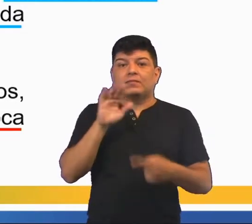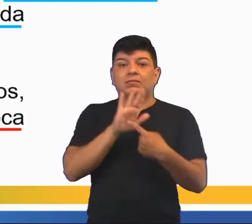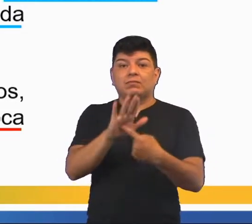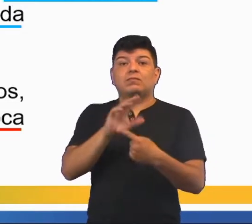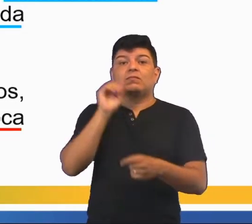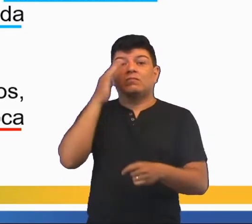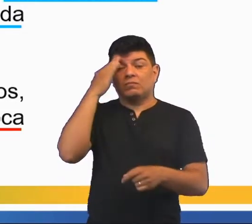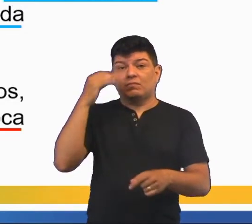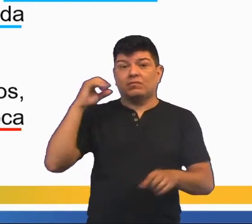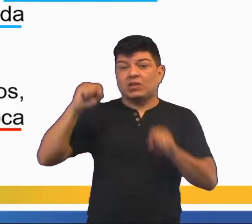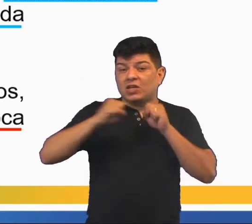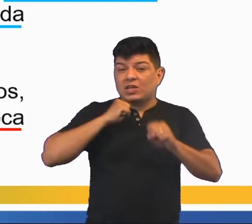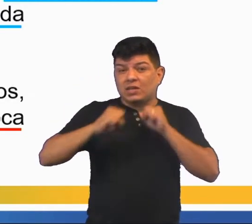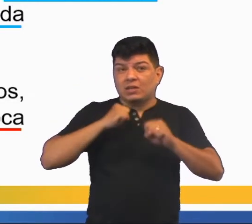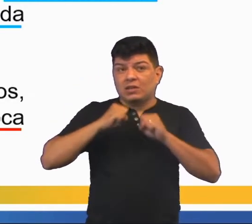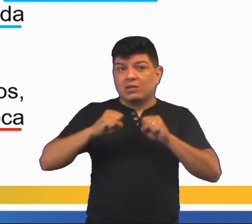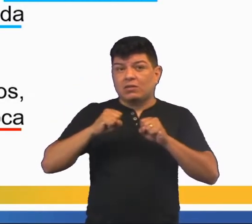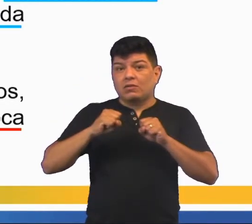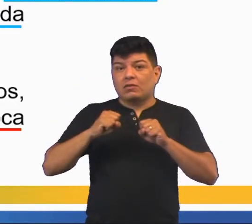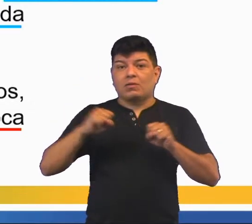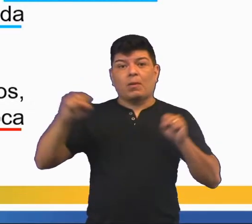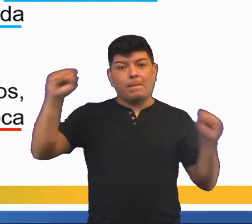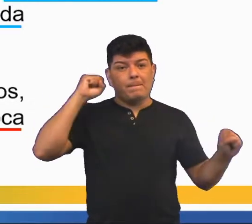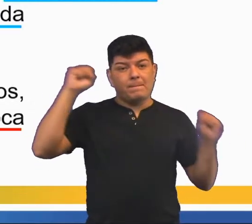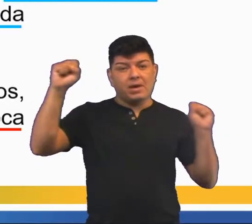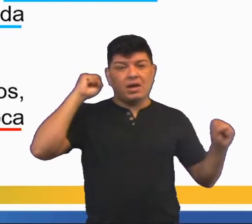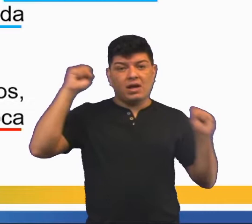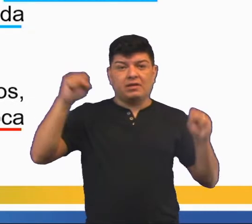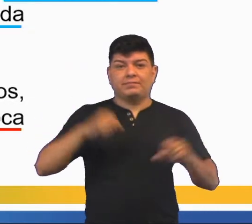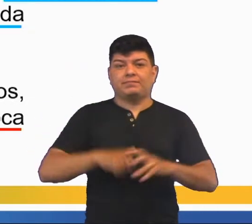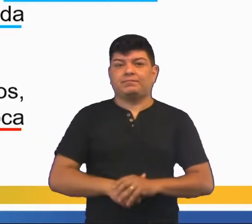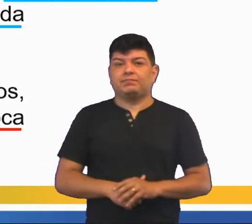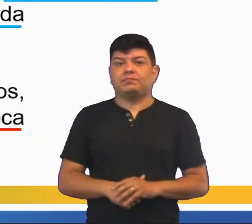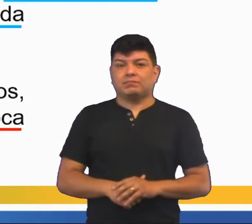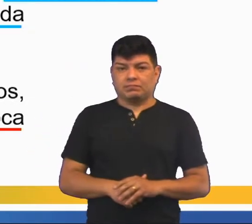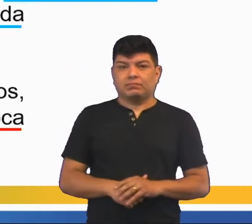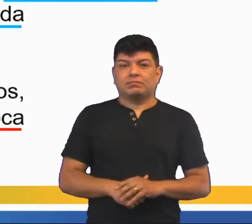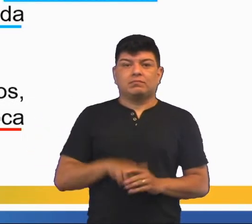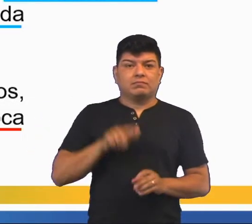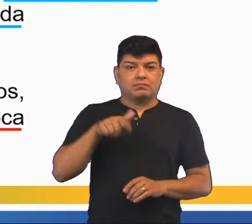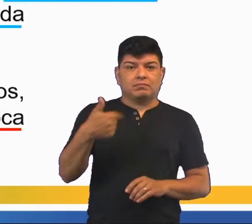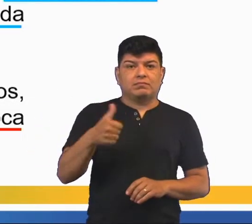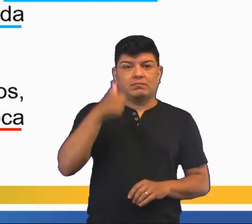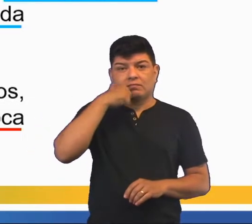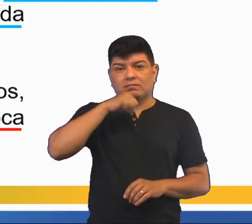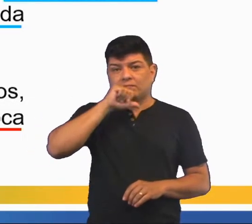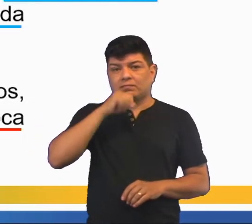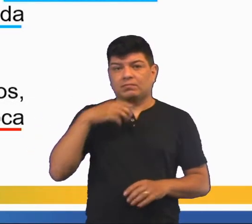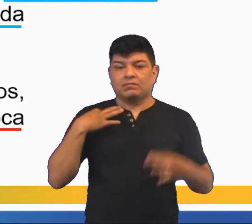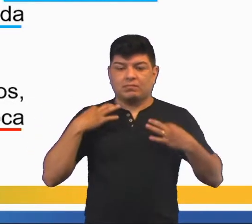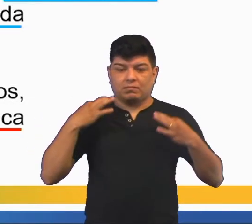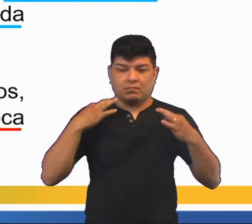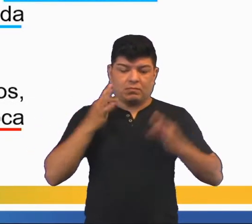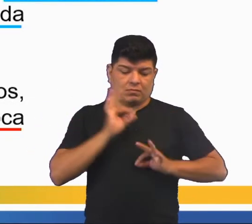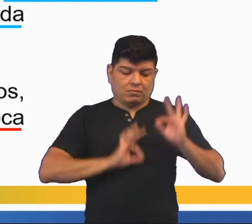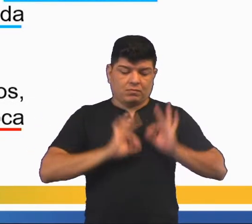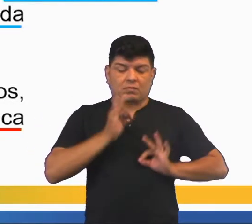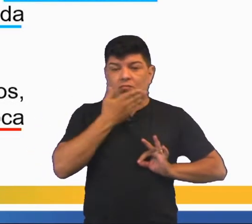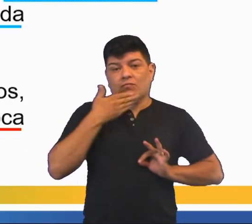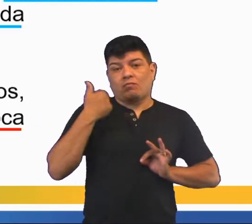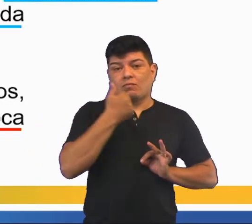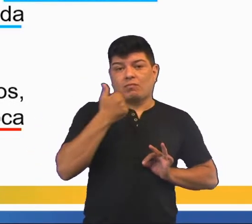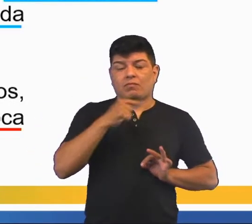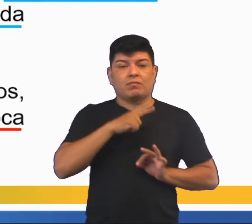sinal, eles corriam ali para tomar o banho. E nessa outra, minha mãe nos vestia com as